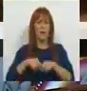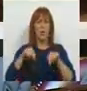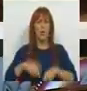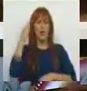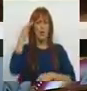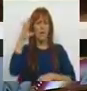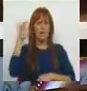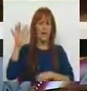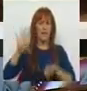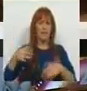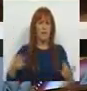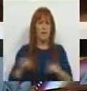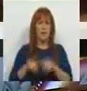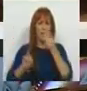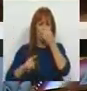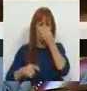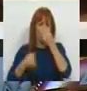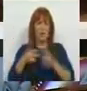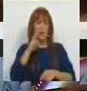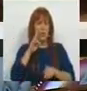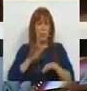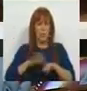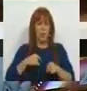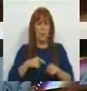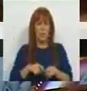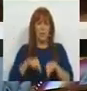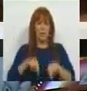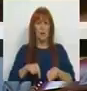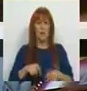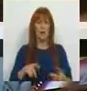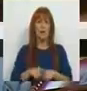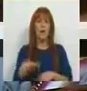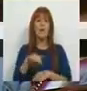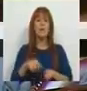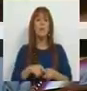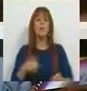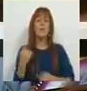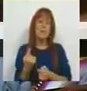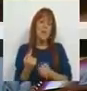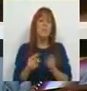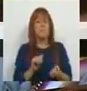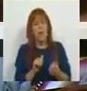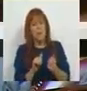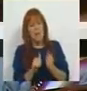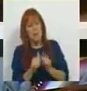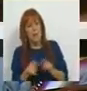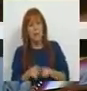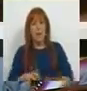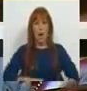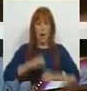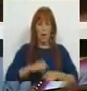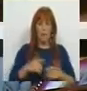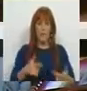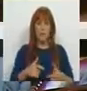ao fim da tarde e para o qual peço desculpa por este cancelamento, a situação está lentamente a mudar e a